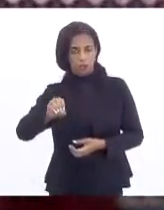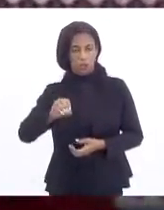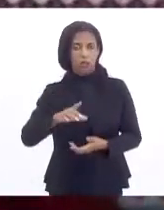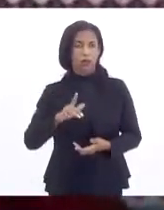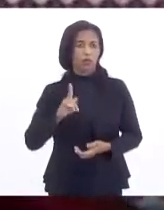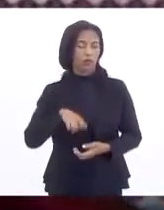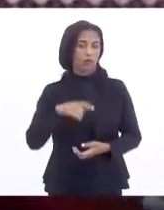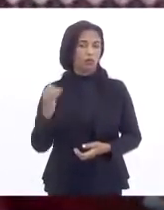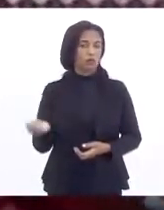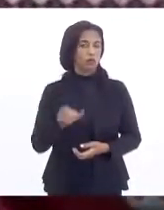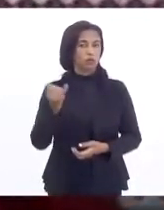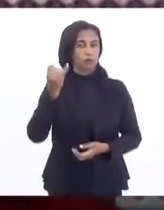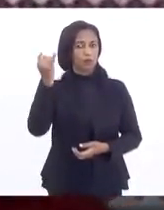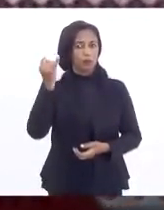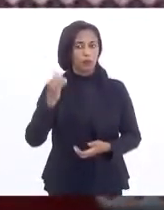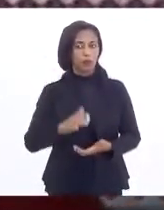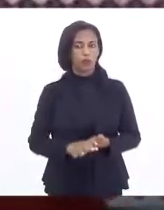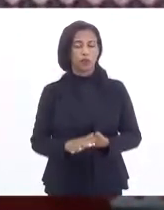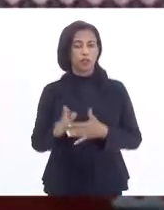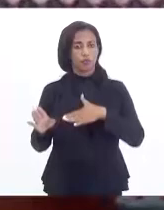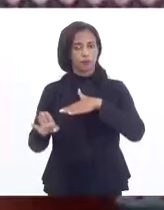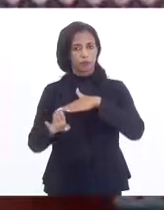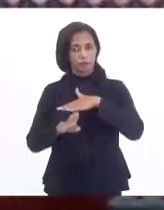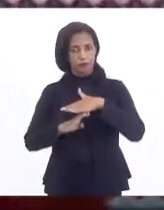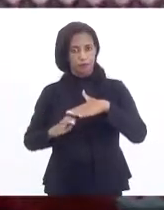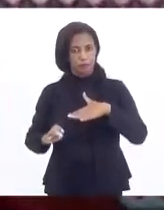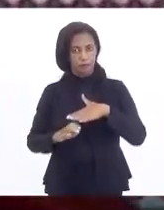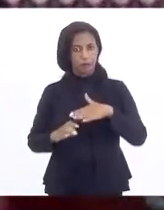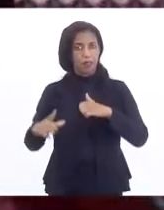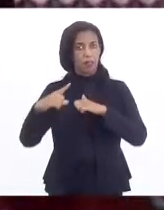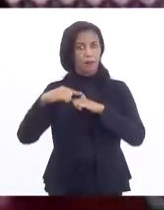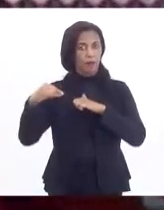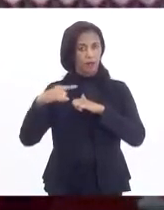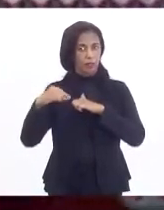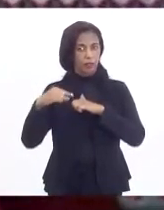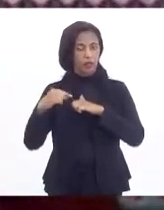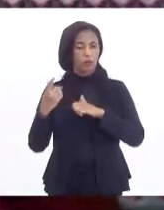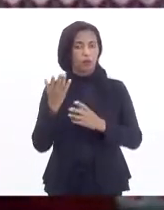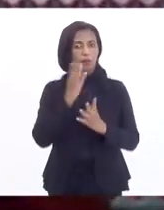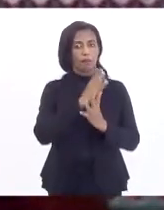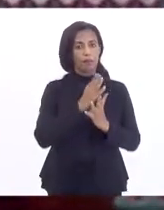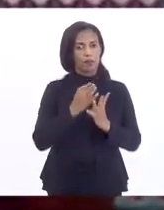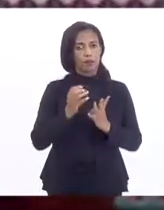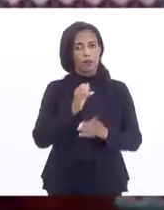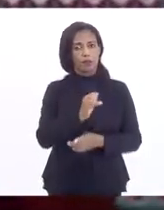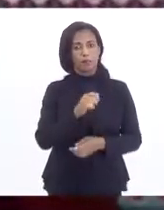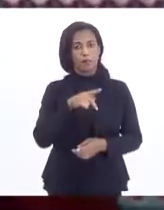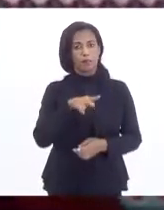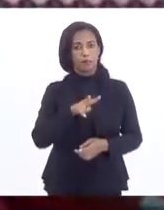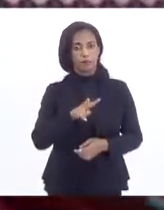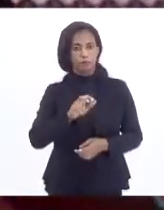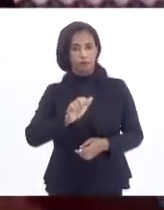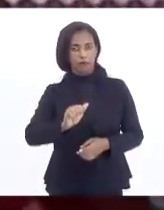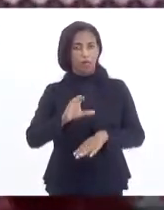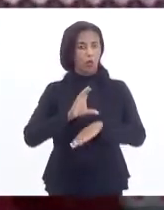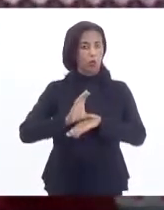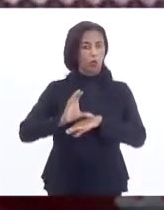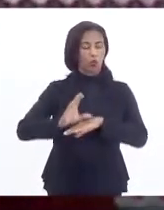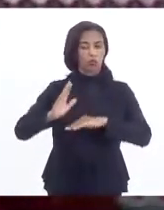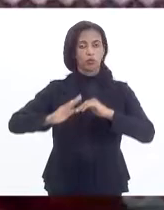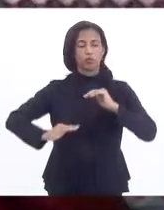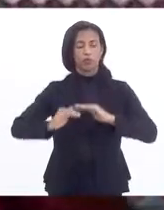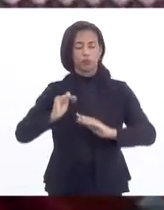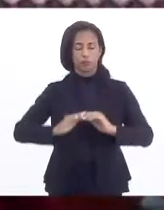importante, vital para esses empreendedores, e o parcelamento do IPVA e o oferecimento de cursos